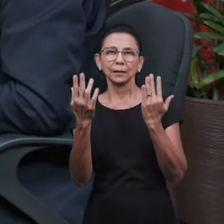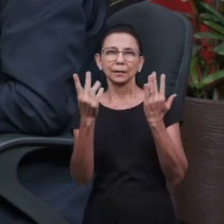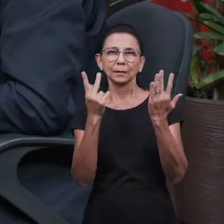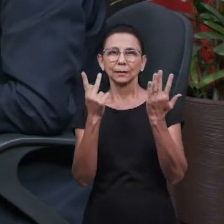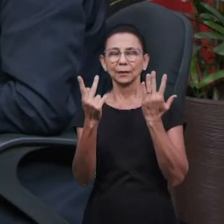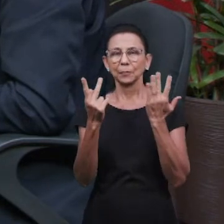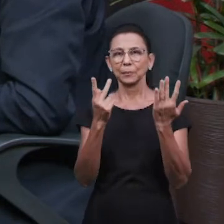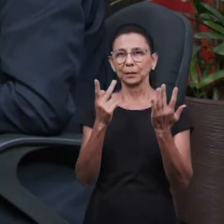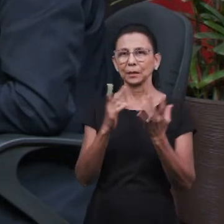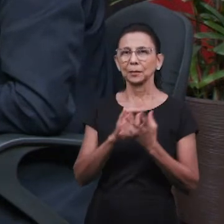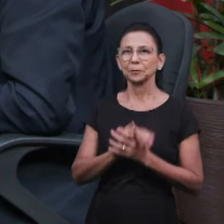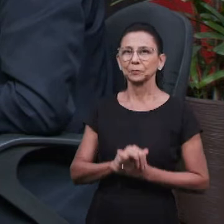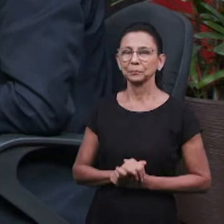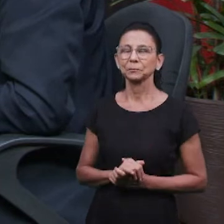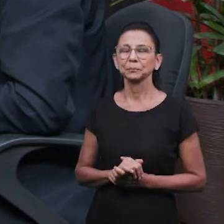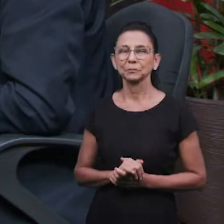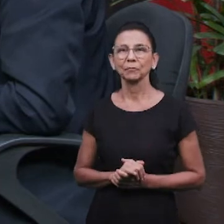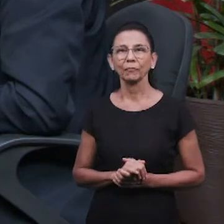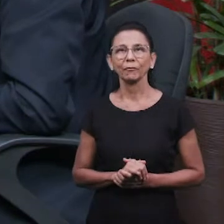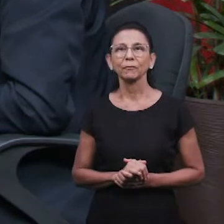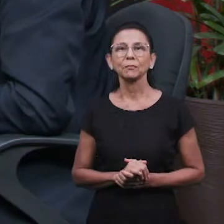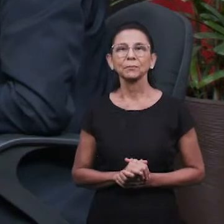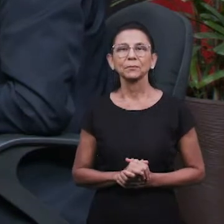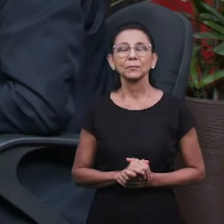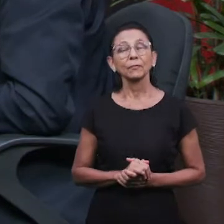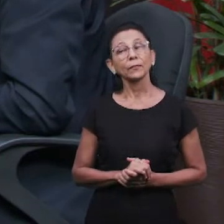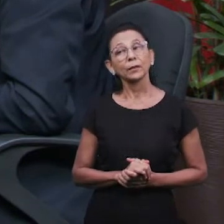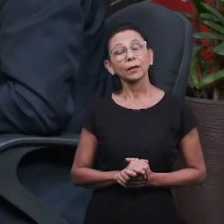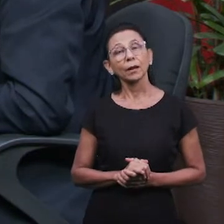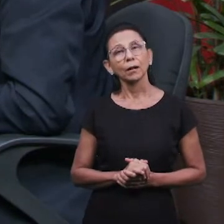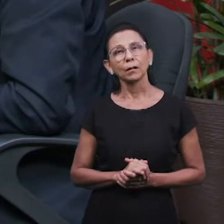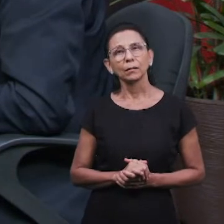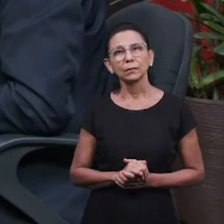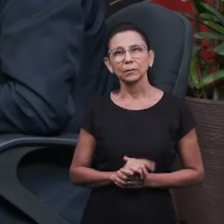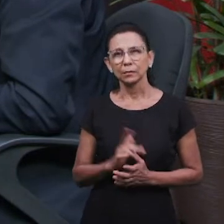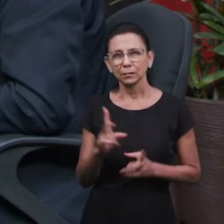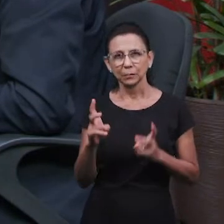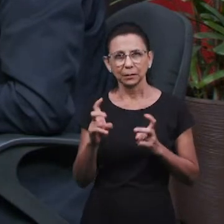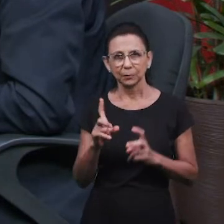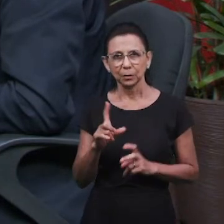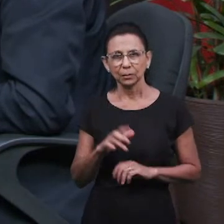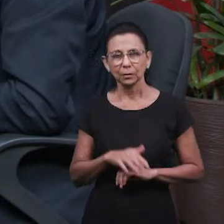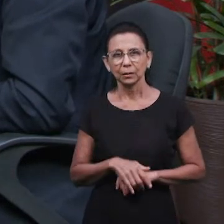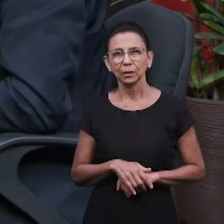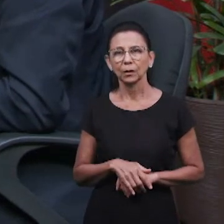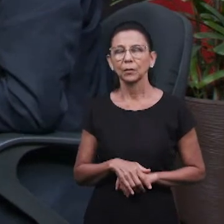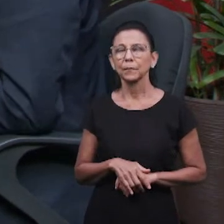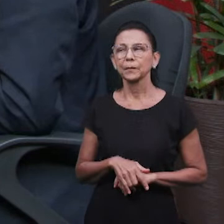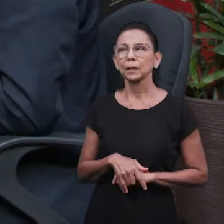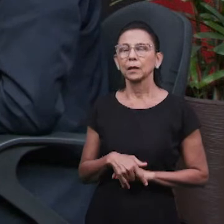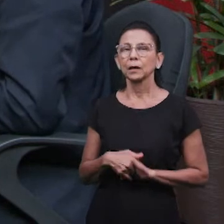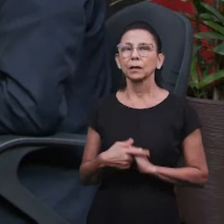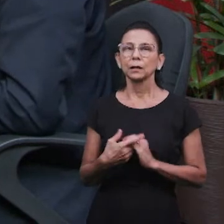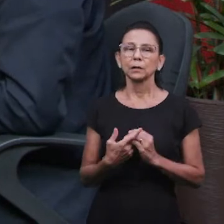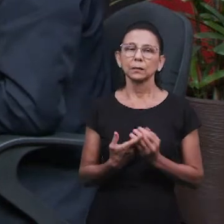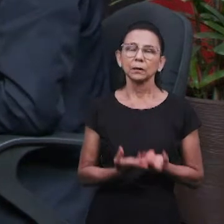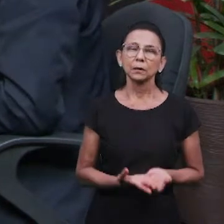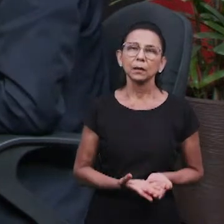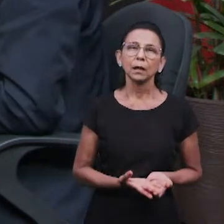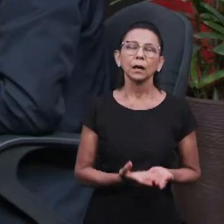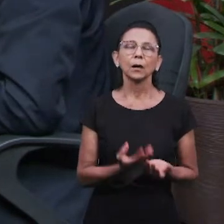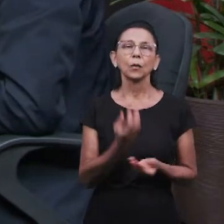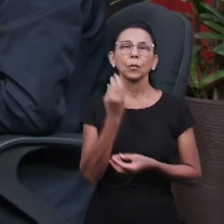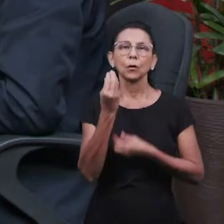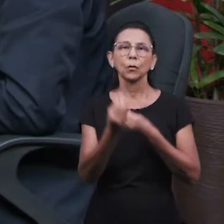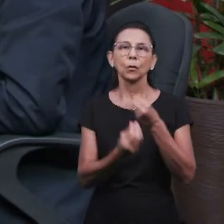abordagem para crianças do espectro autista. Então, talvez você não tenha percebido, mas ela quando falou que a maneira de falar, as ferramentas